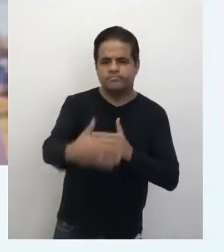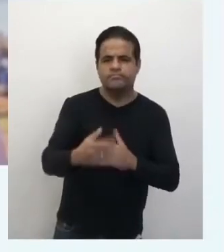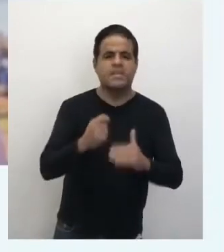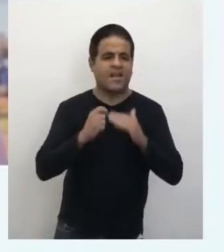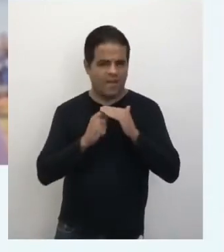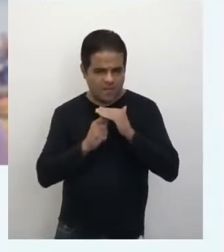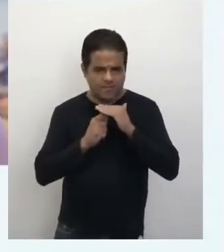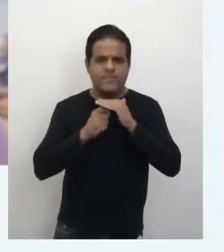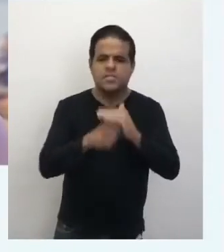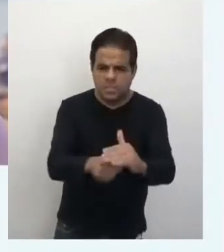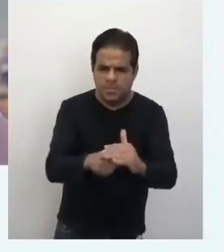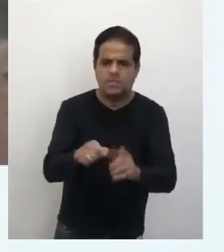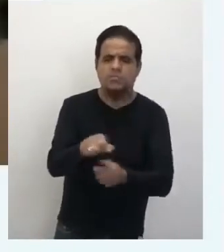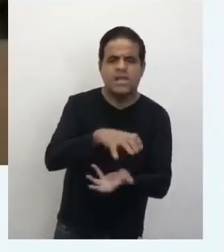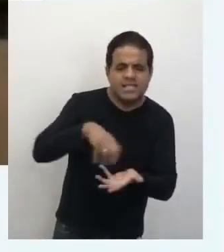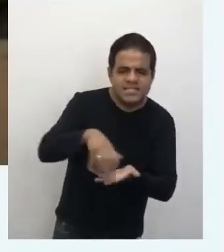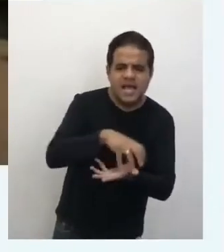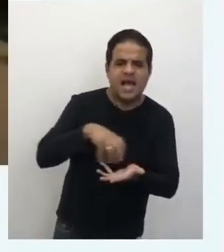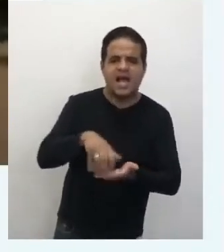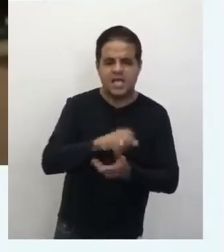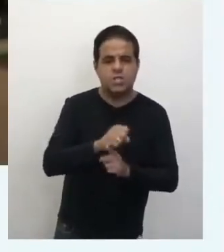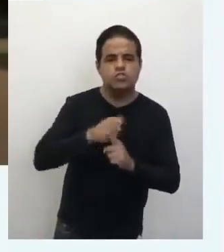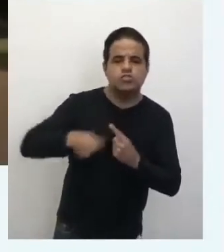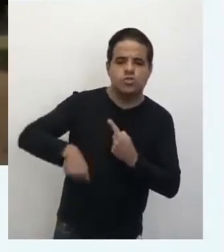investimento nessa área socioambiental prévio.